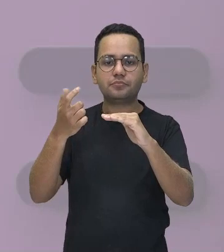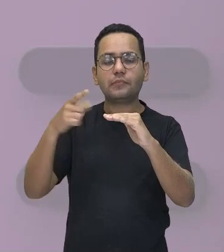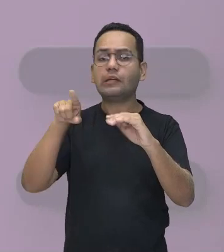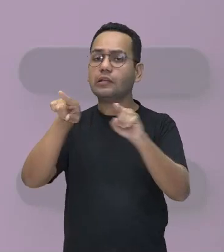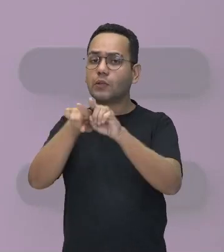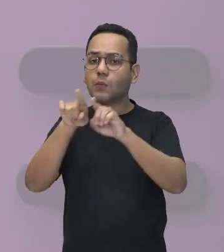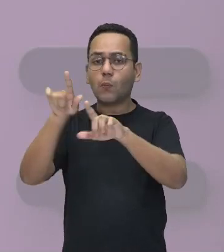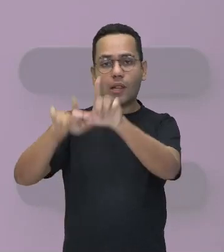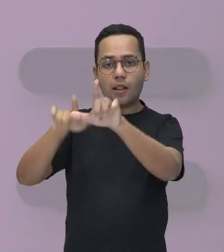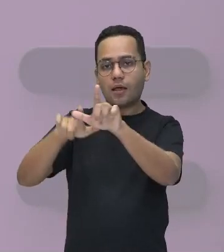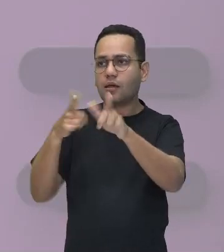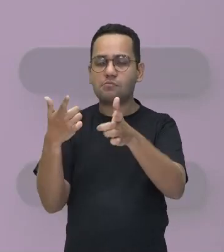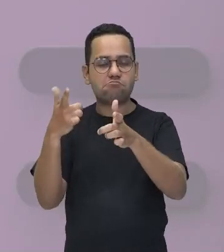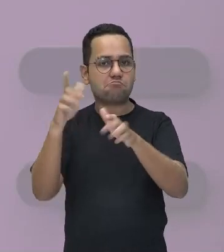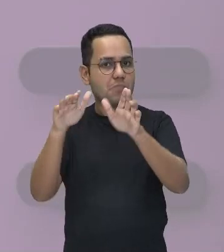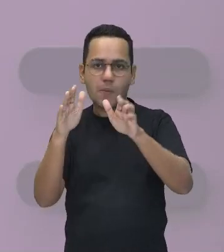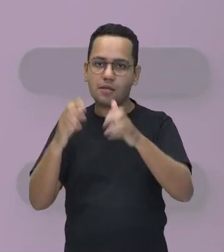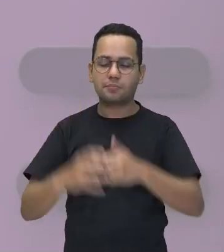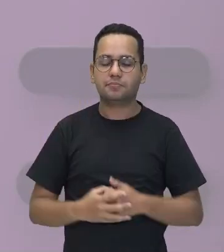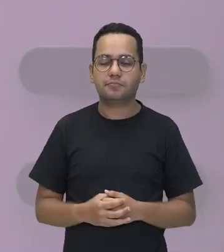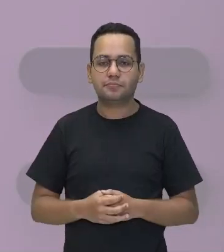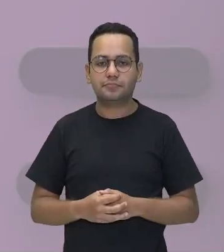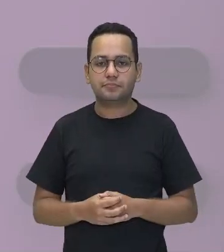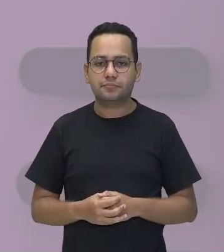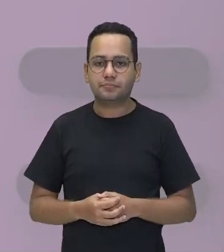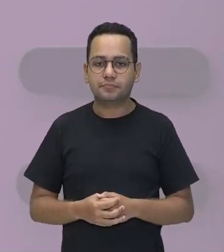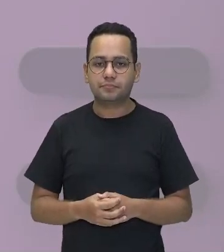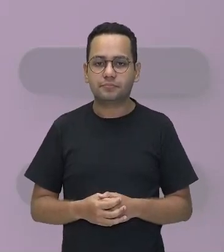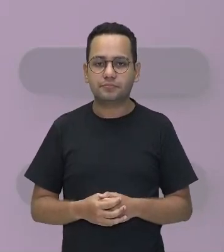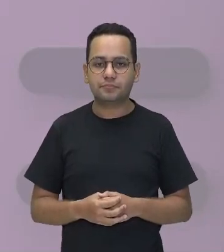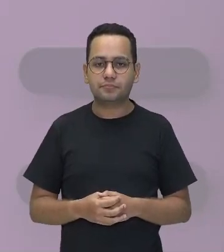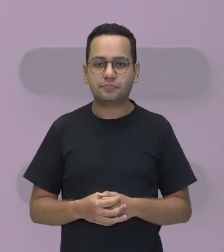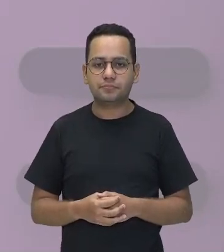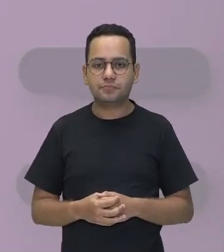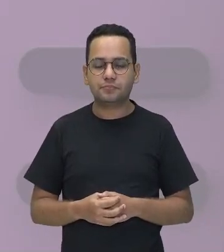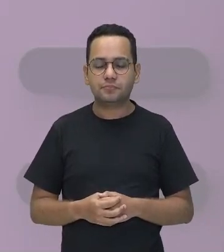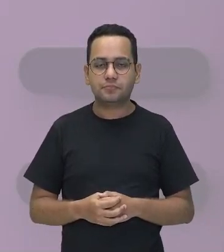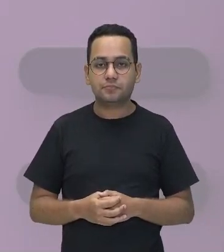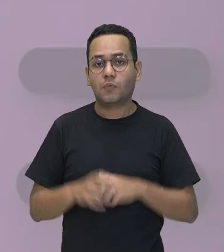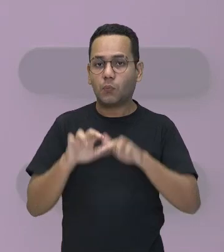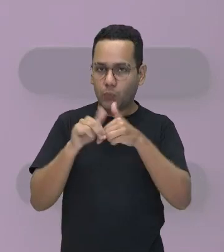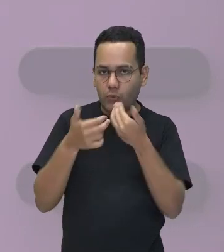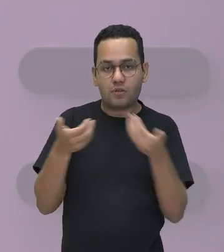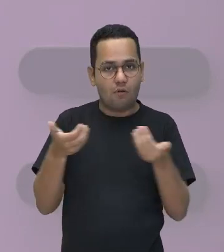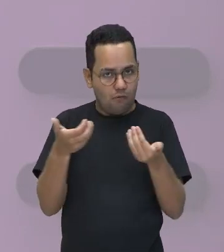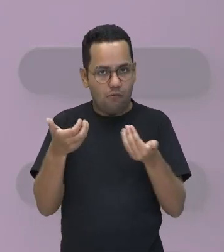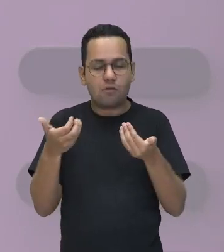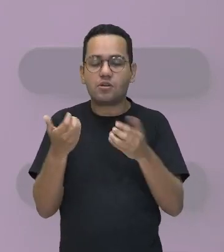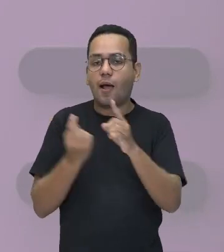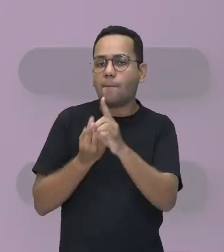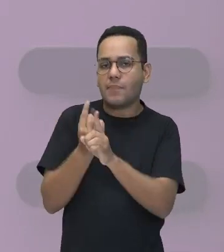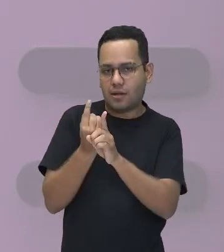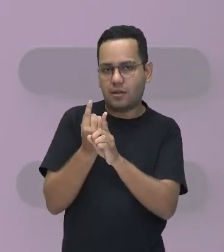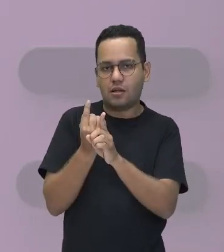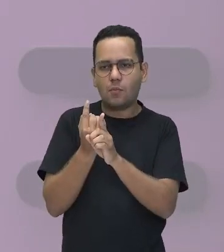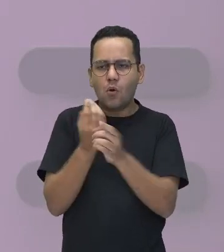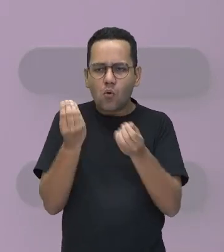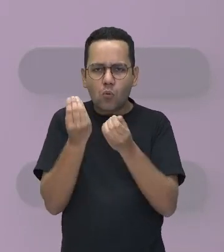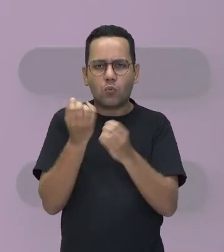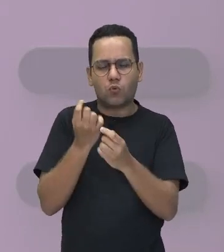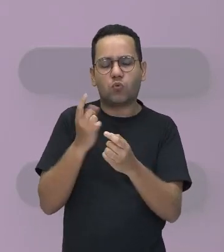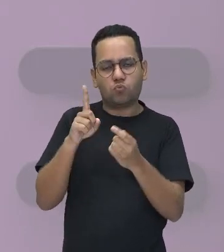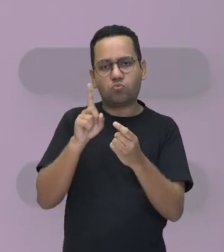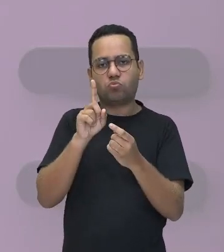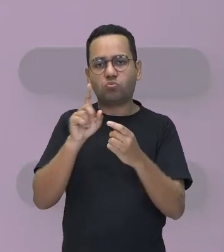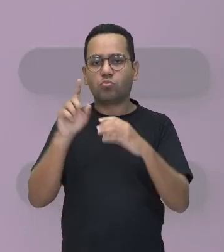variável Tá bom então a gente vai aprender a como encontrar essa variável a partir ali do nosso